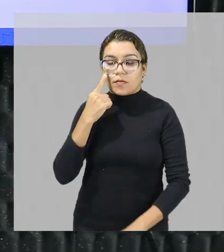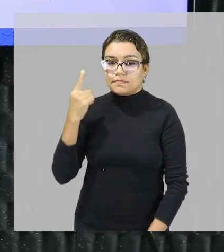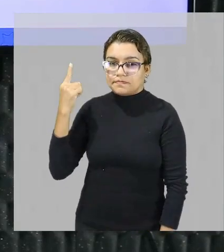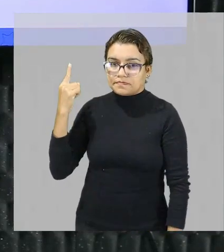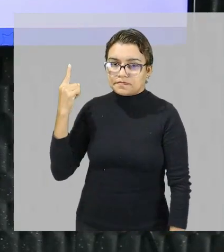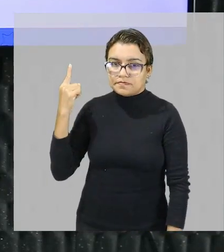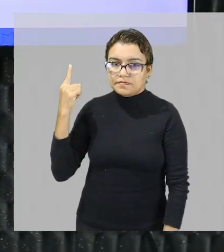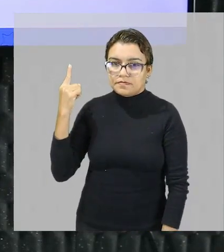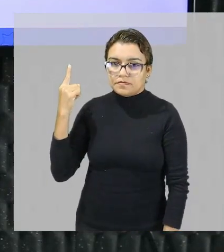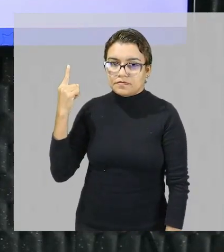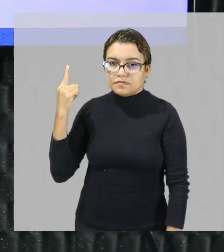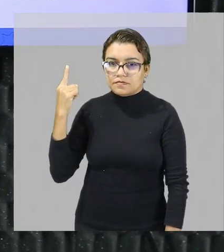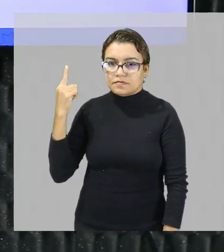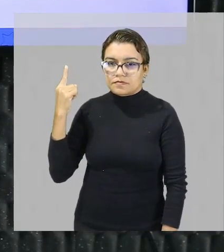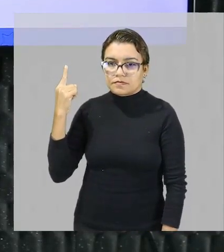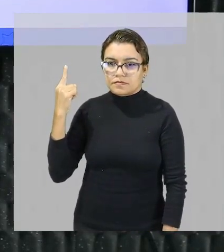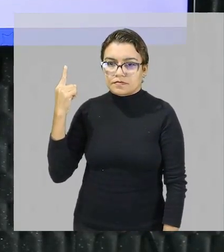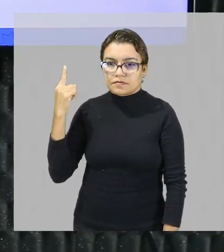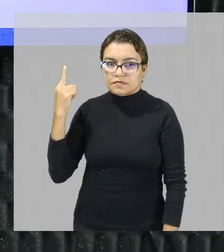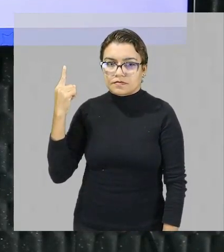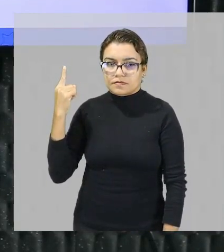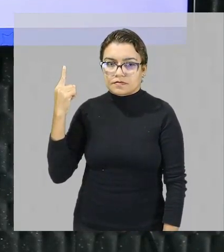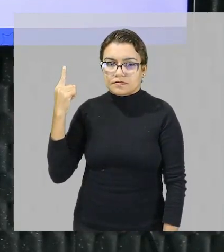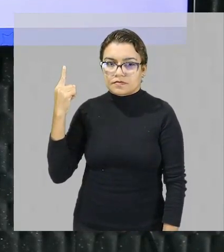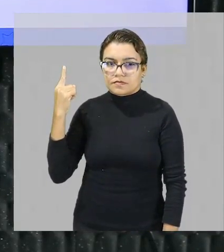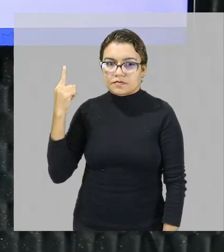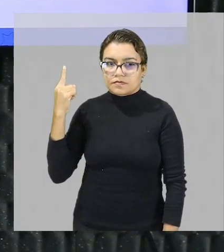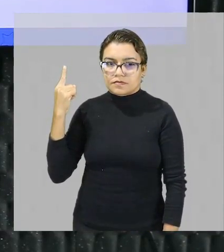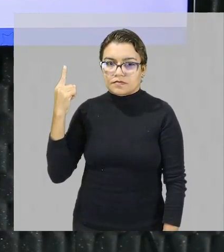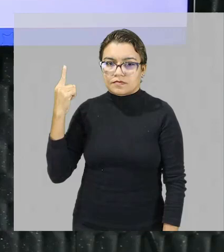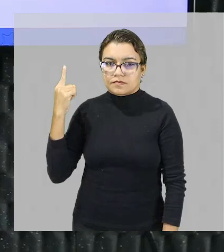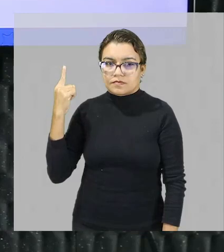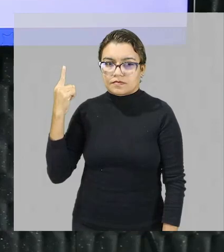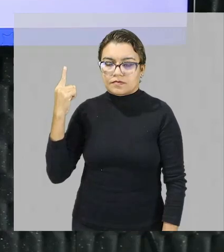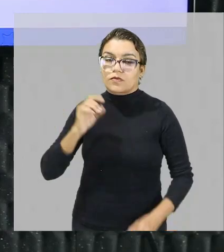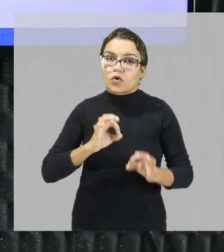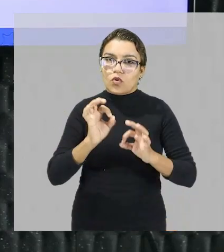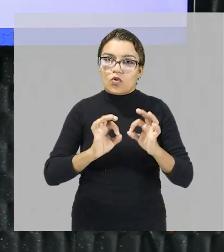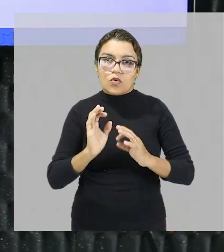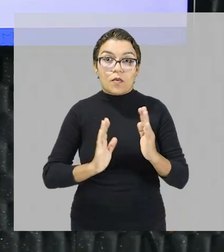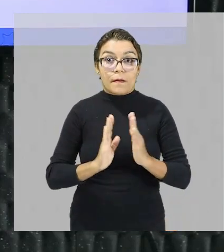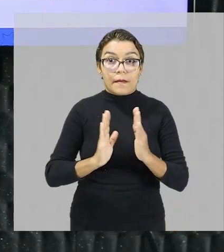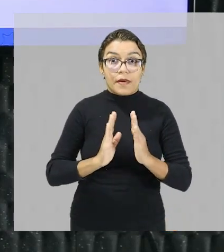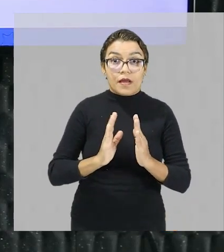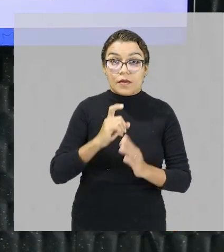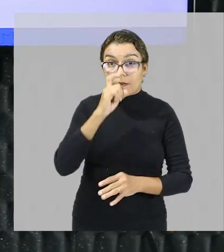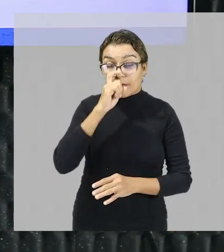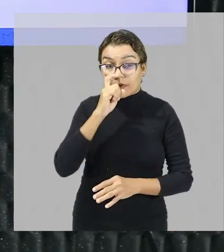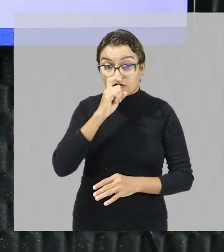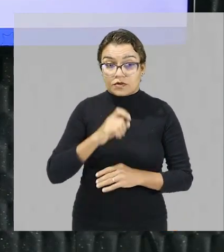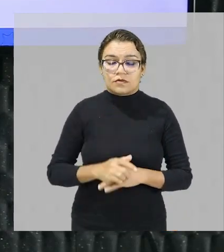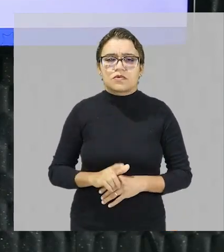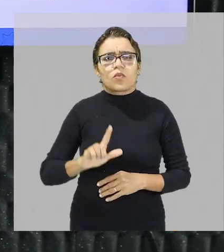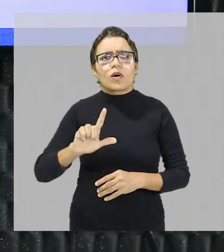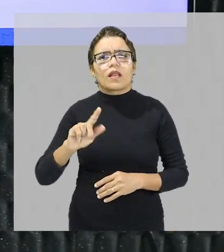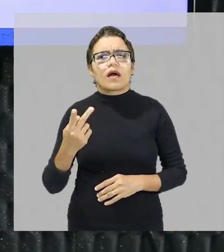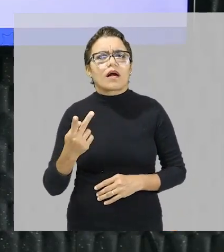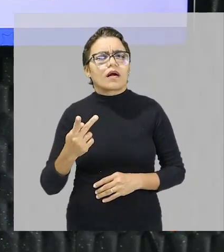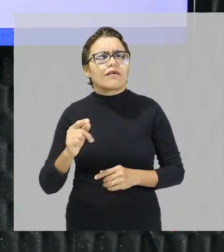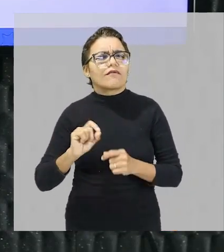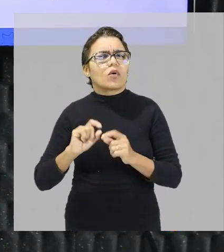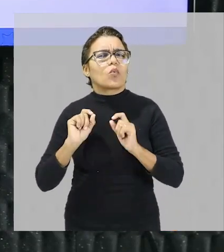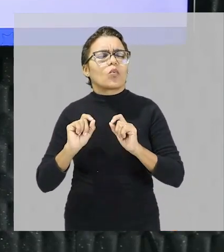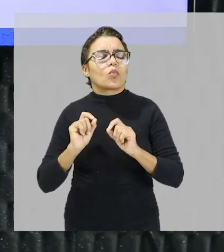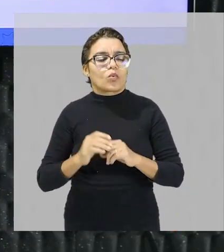ovarianos e estes produzem estrógeno, regula os ciclos menstruais. E o LH, o que é que ele vai fazer?